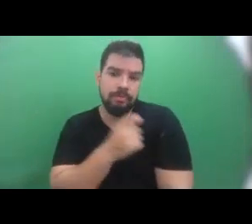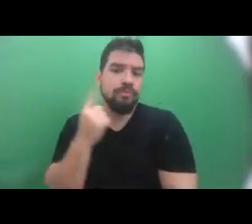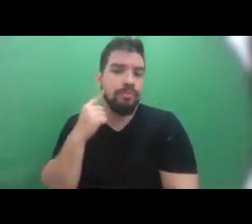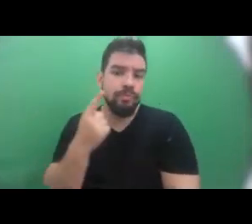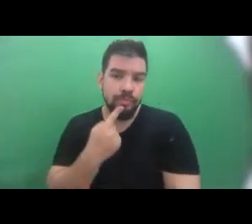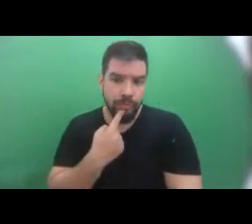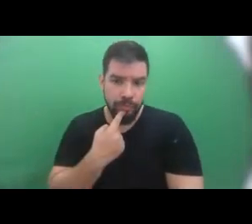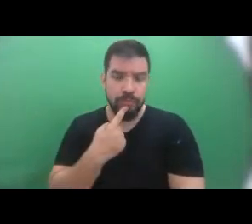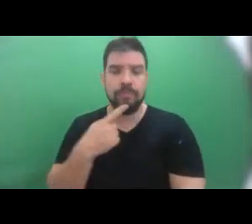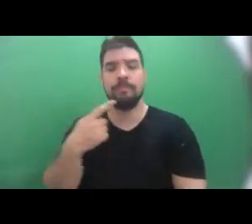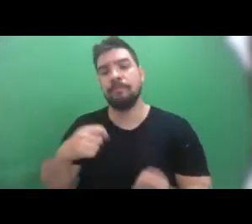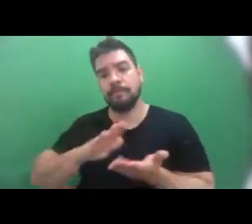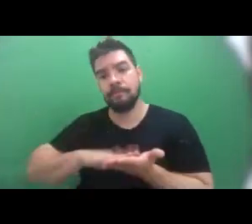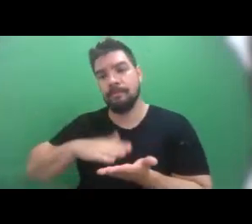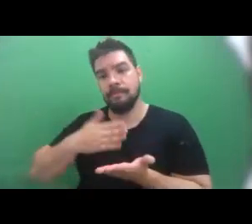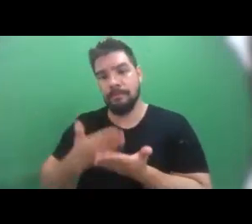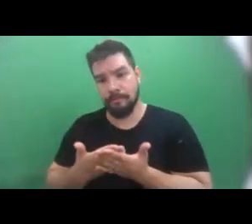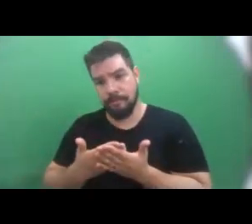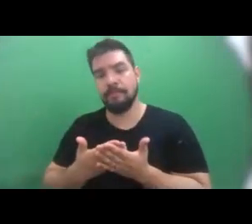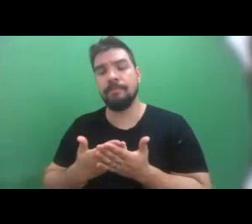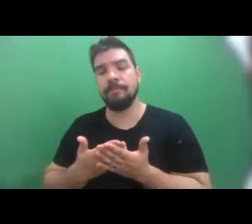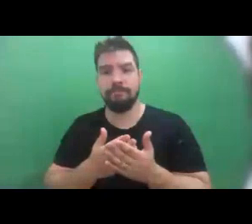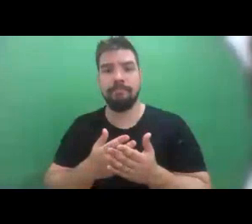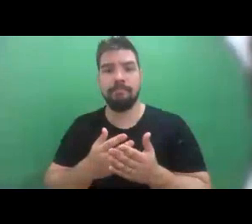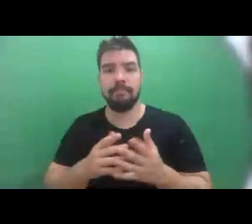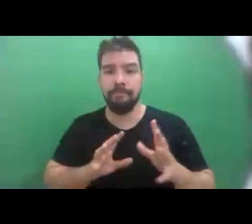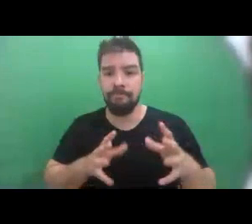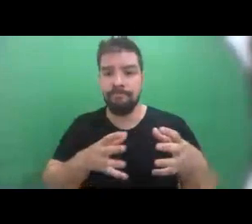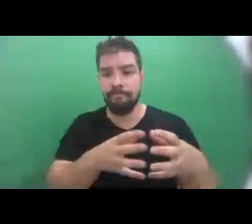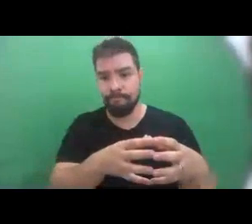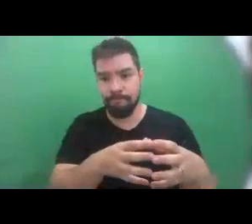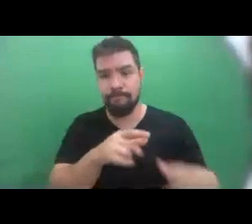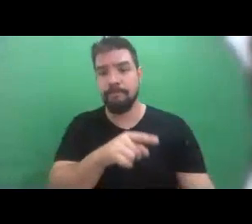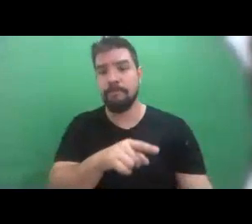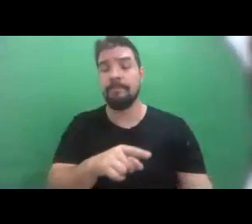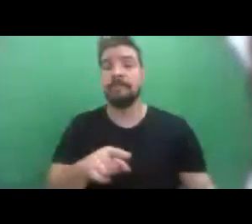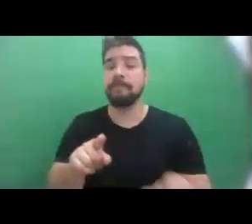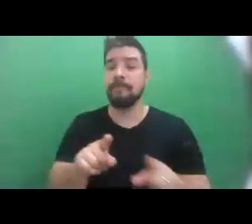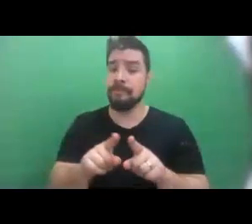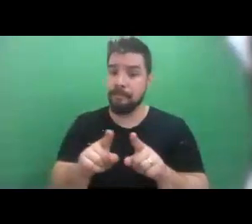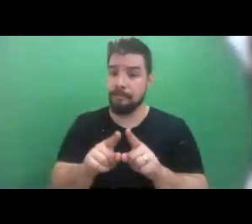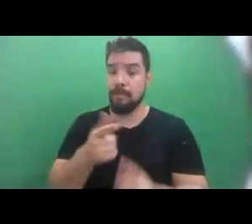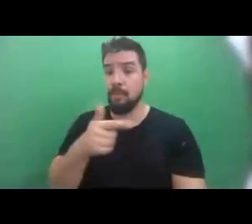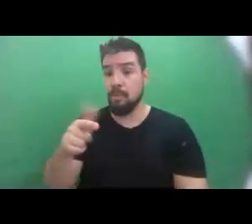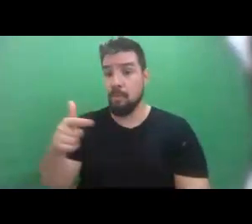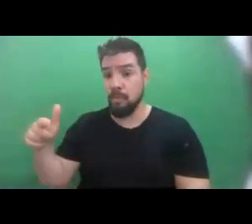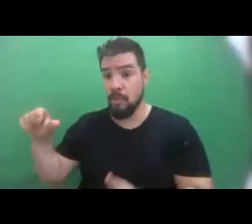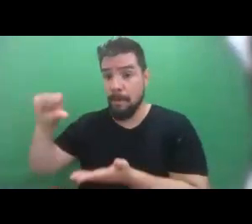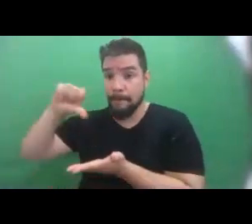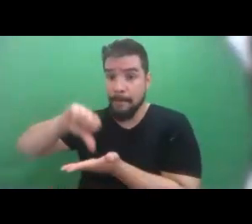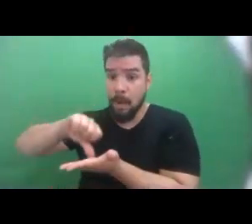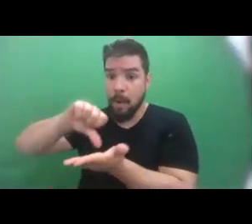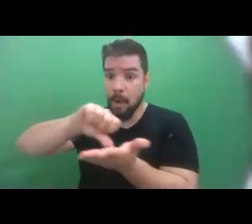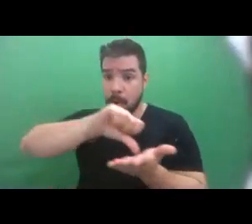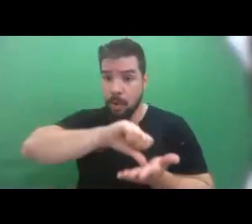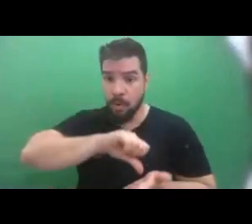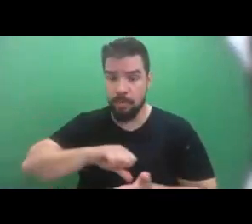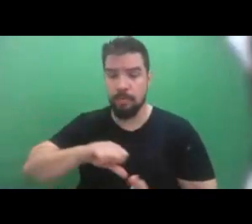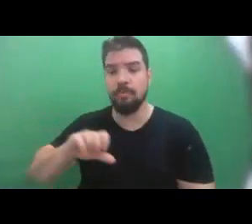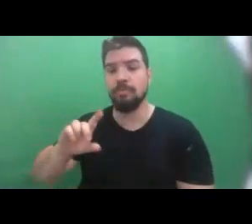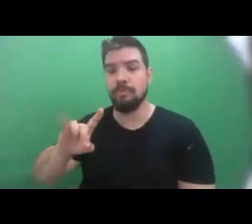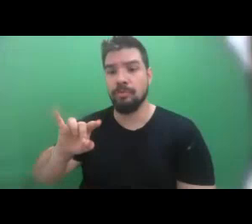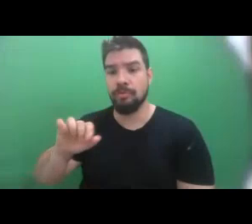a presença dos intérpretes aqui conosco, e as demais, né, os demais polos serão no dia 19